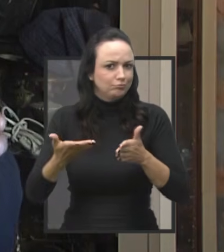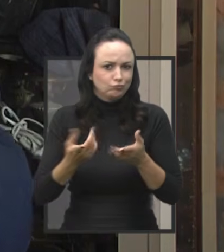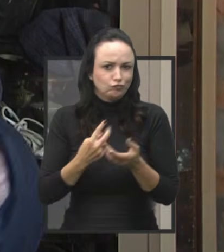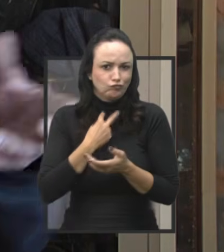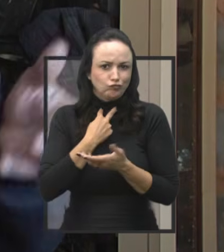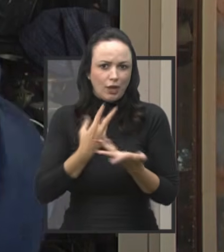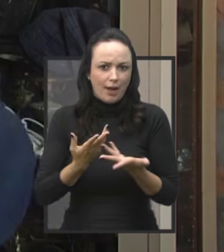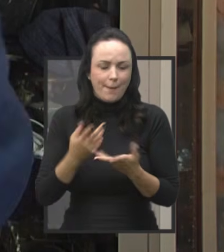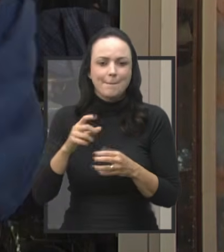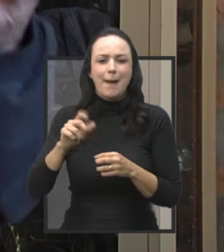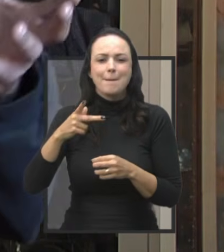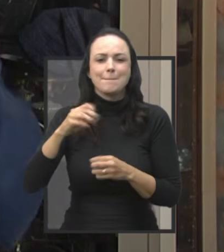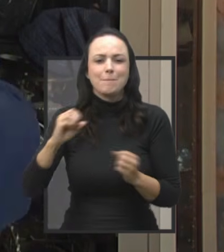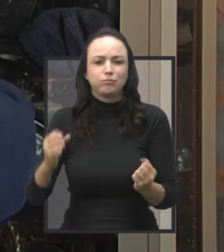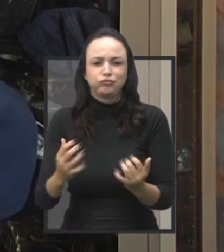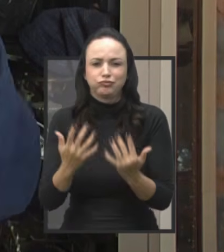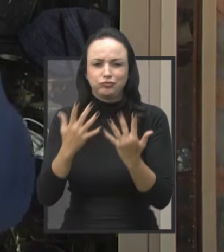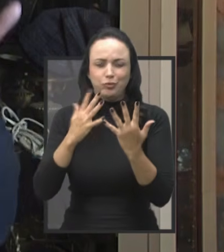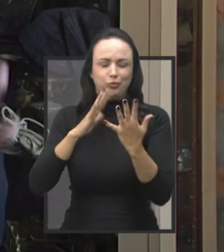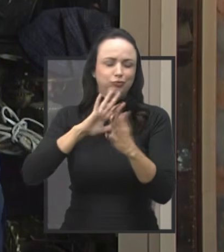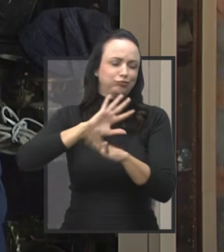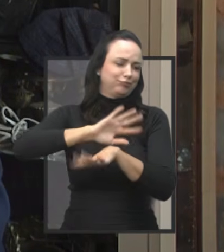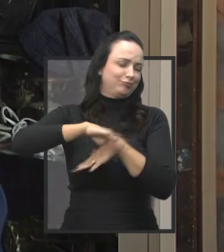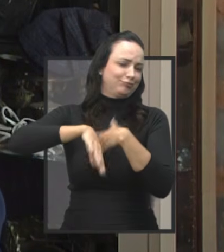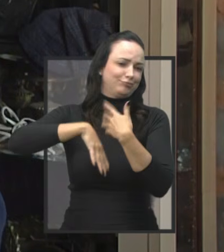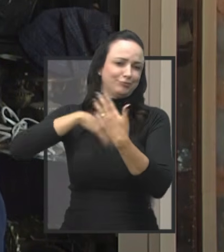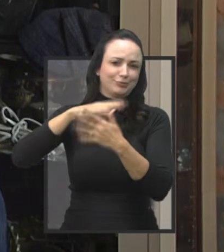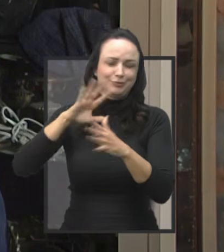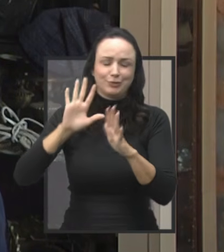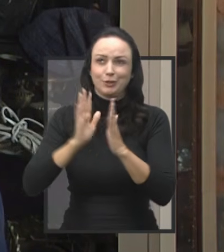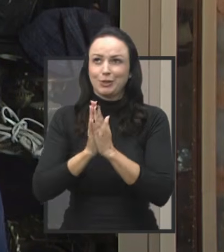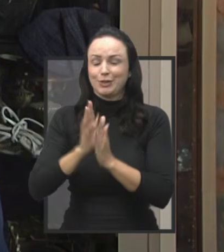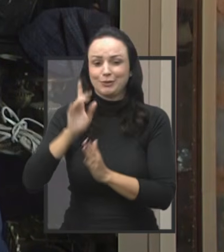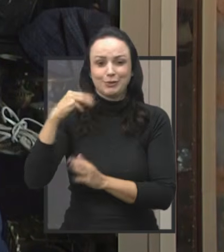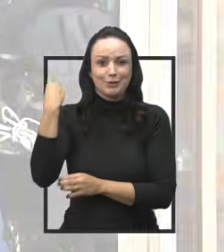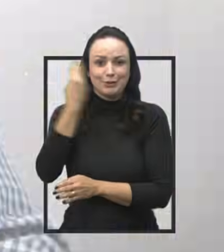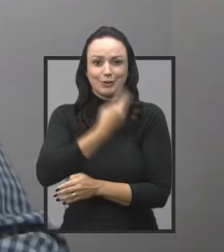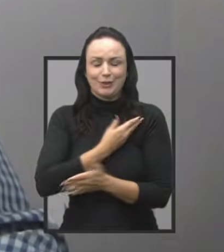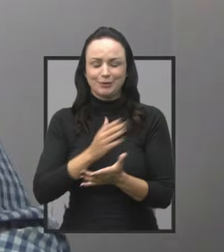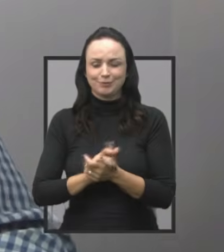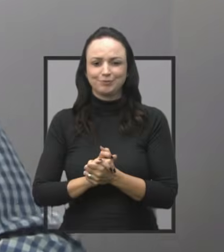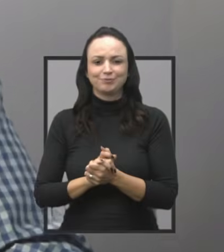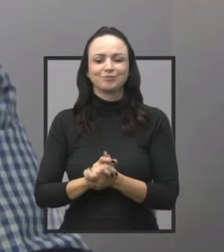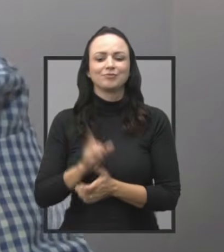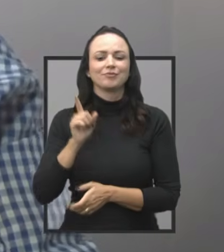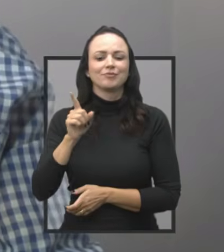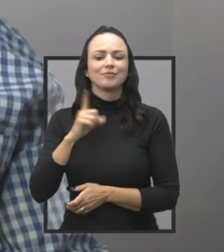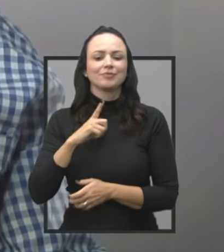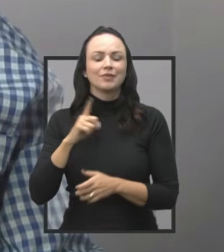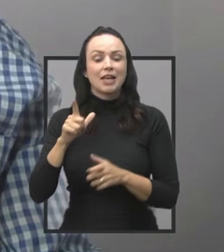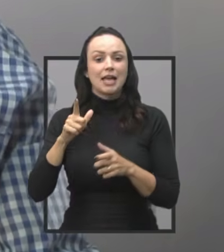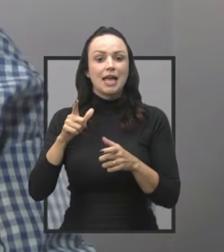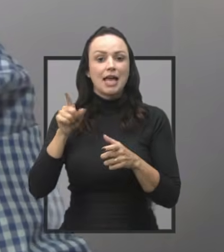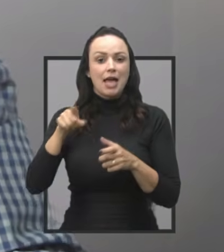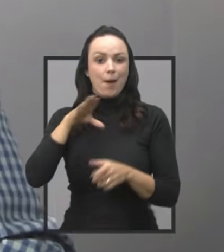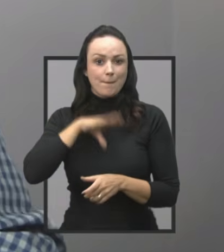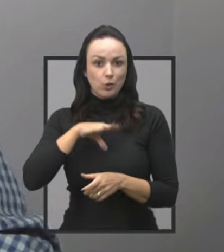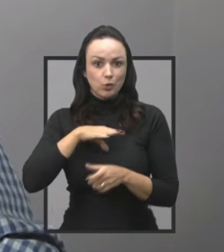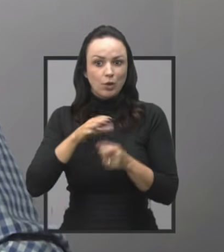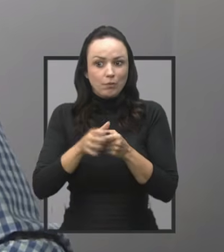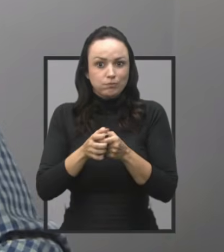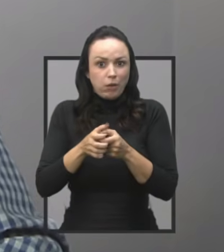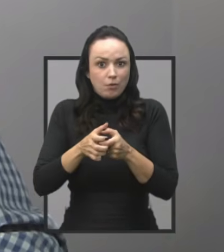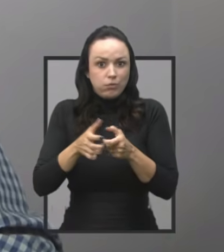correr, mas a poeira entrava e virava aquele... Nossa Senhora! O centro estava evoluindo aos